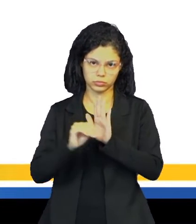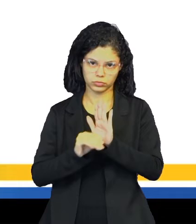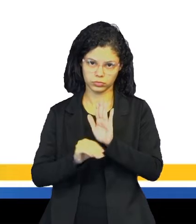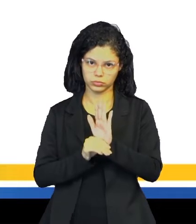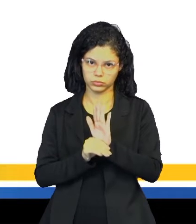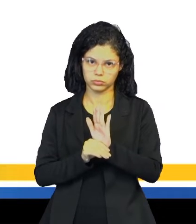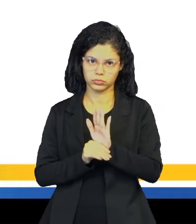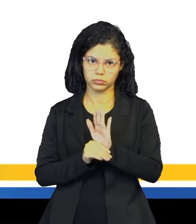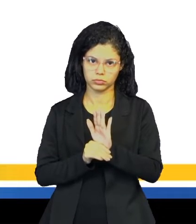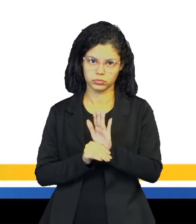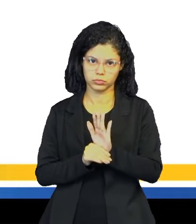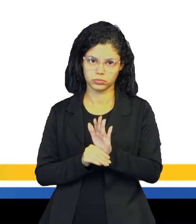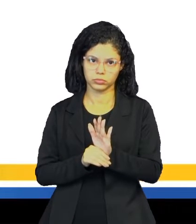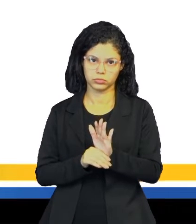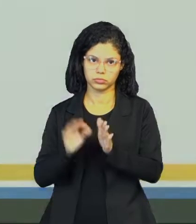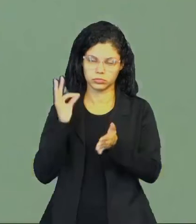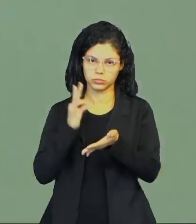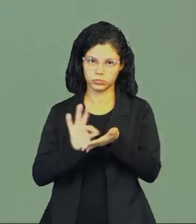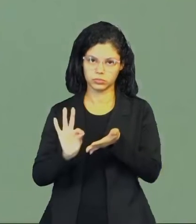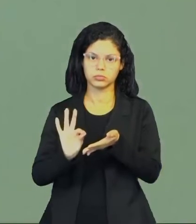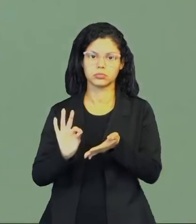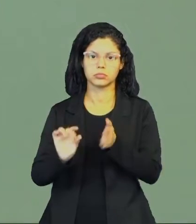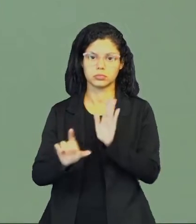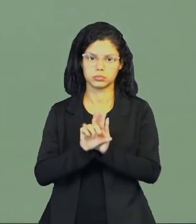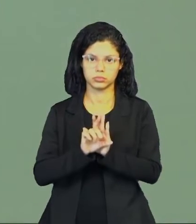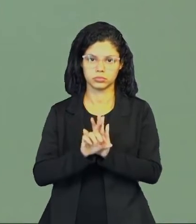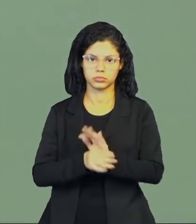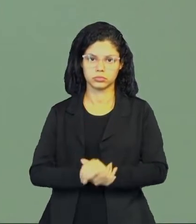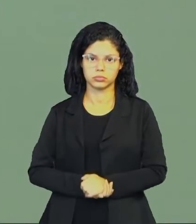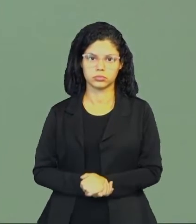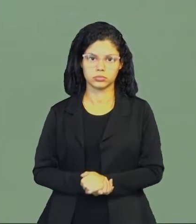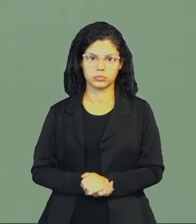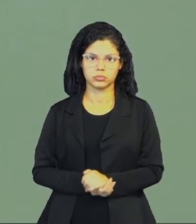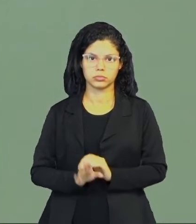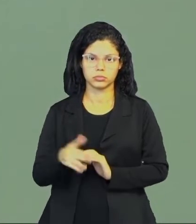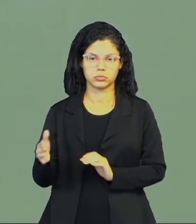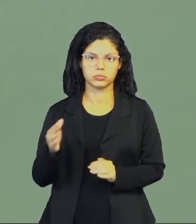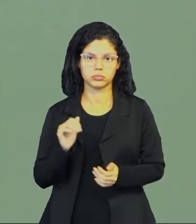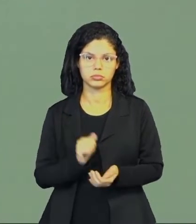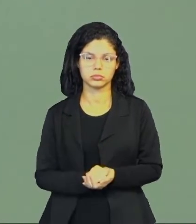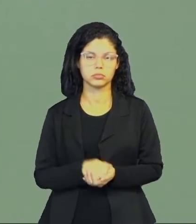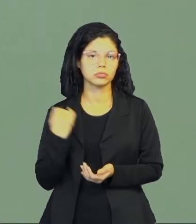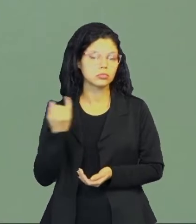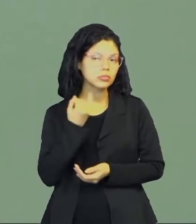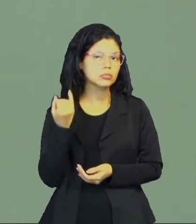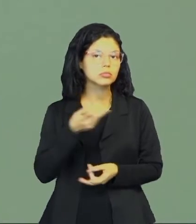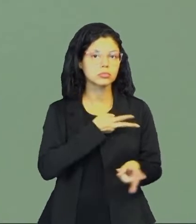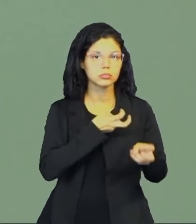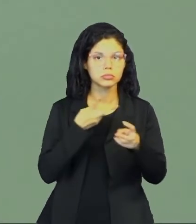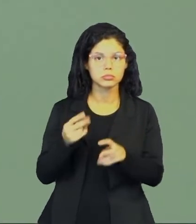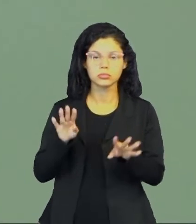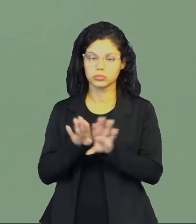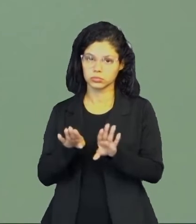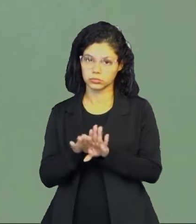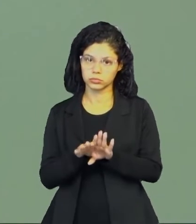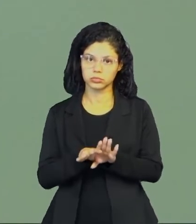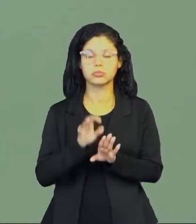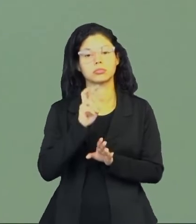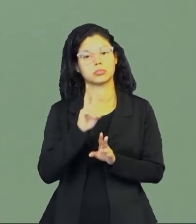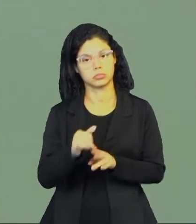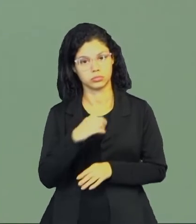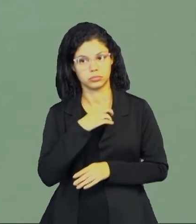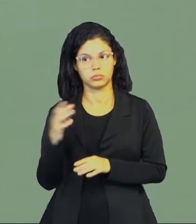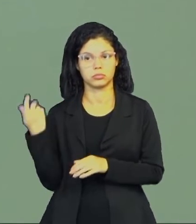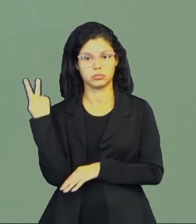não sejam o estrito cumprimento da lei. Quando a gente fala do habeas corpus, é importante a gente perceber também que a gente vem